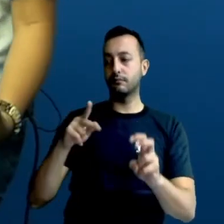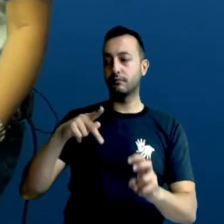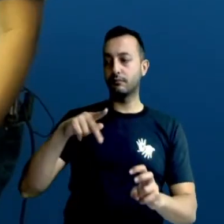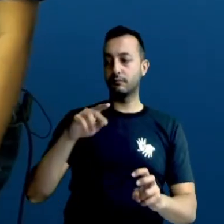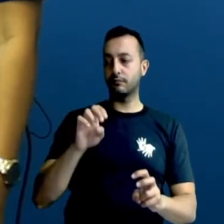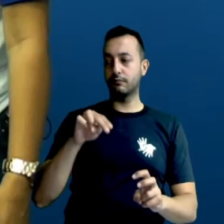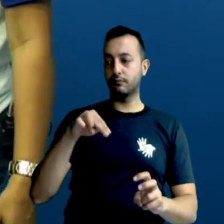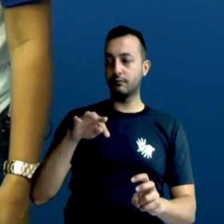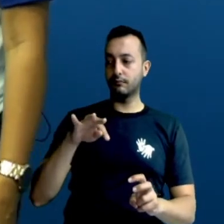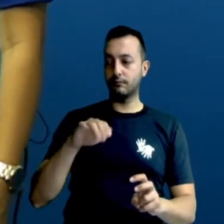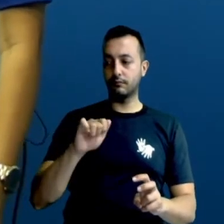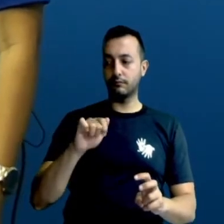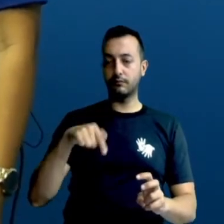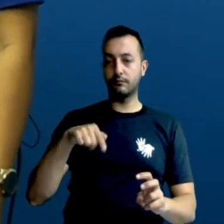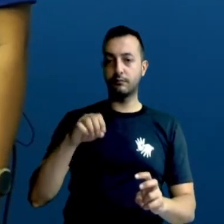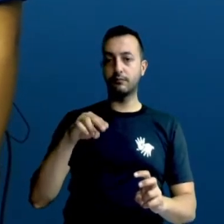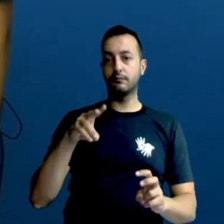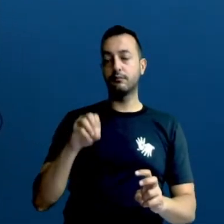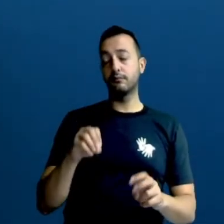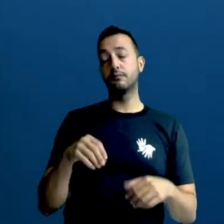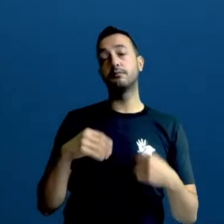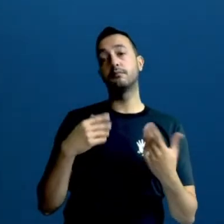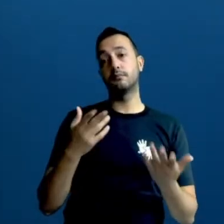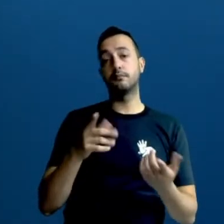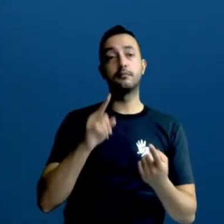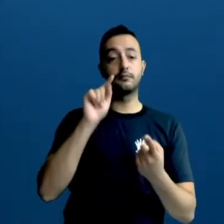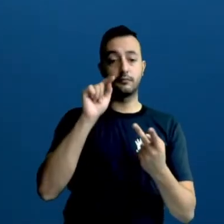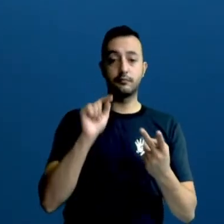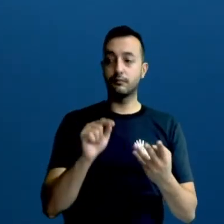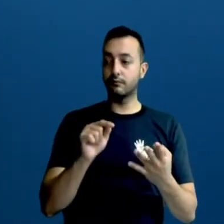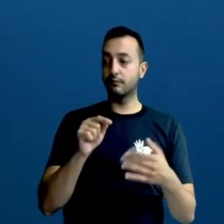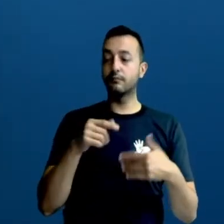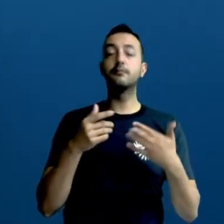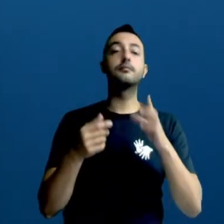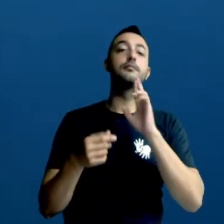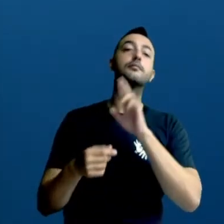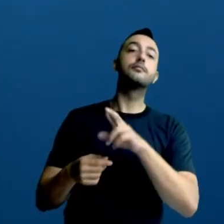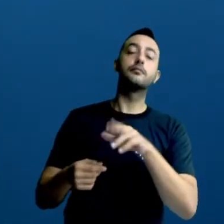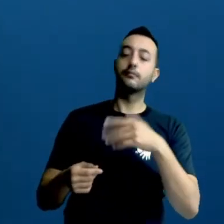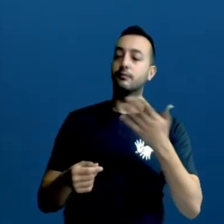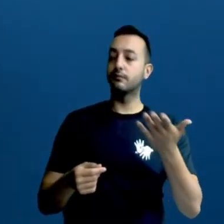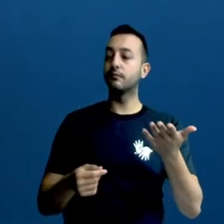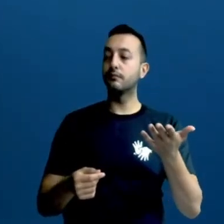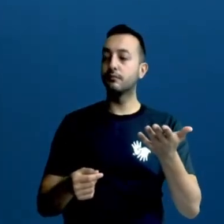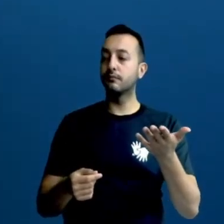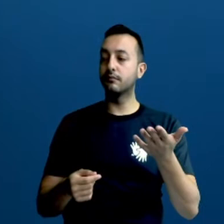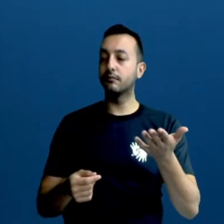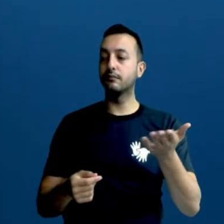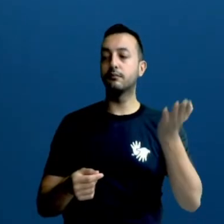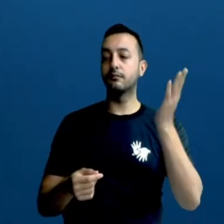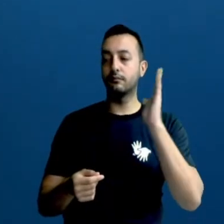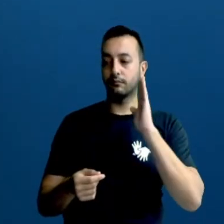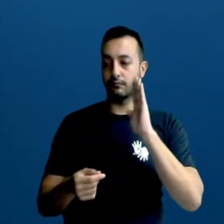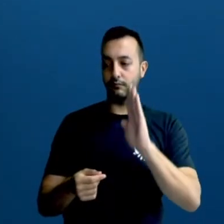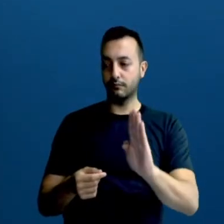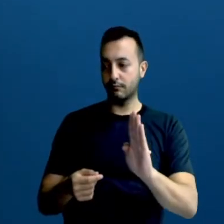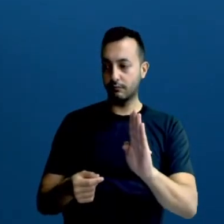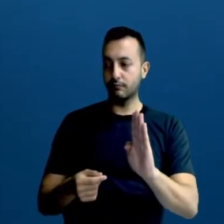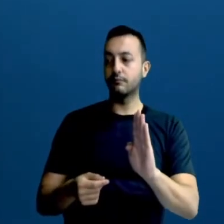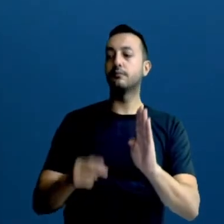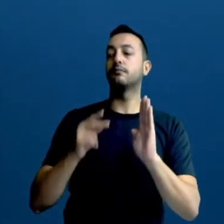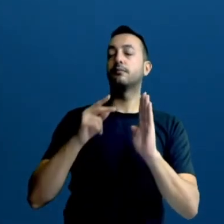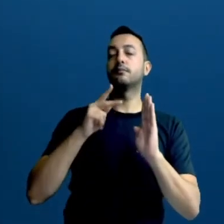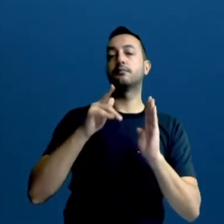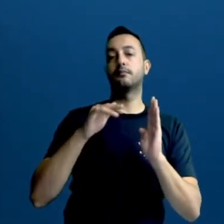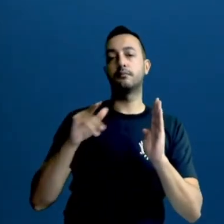pentágono. Então, entre as alternativas, ó, a gente fica com qual resposta? A letra B,